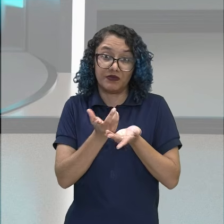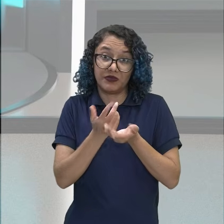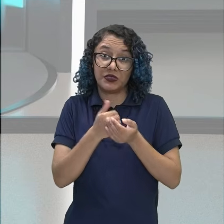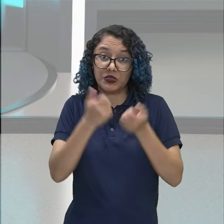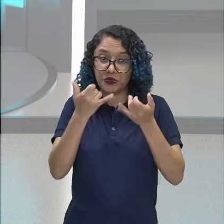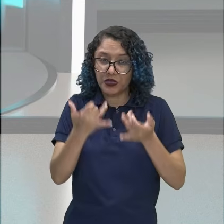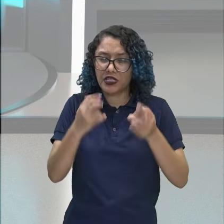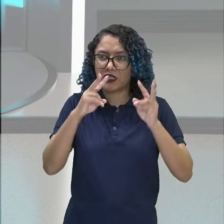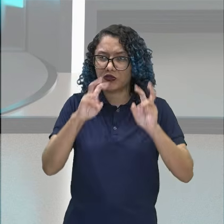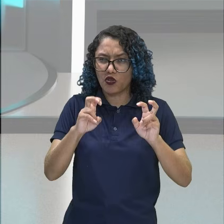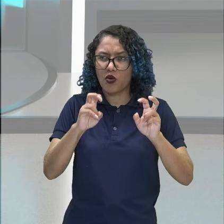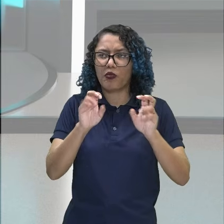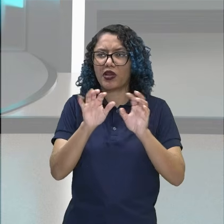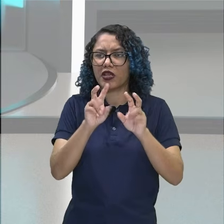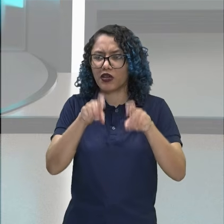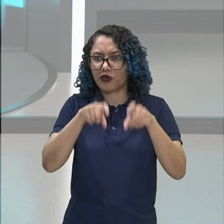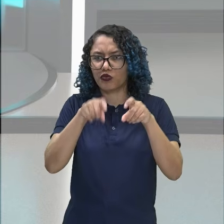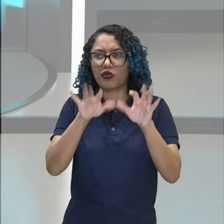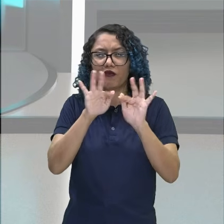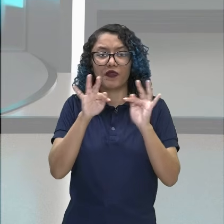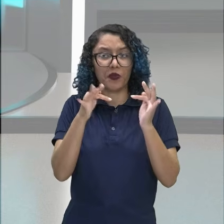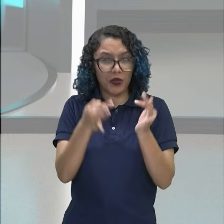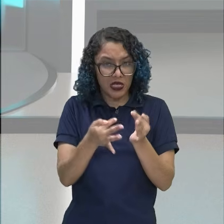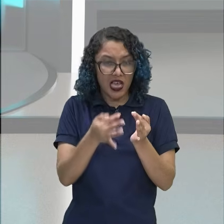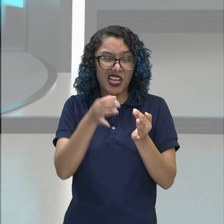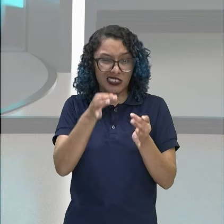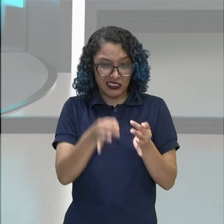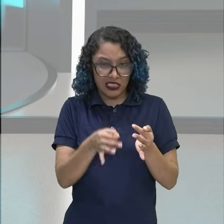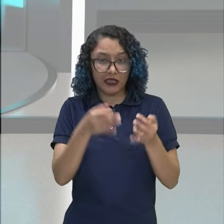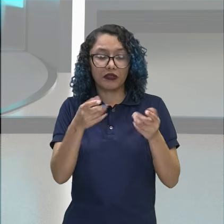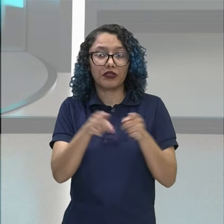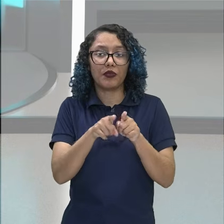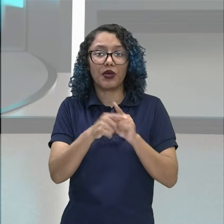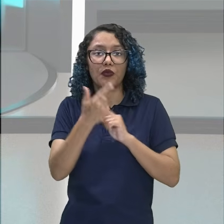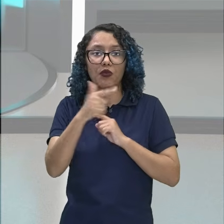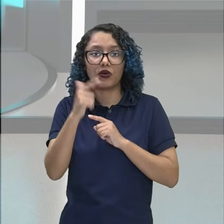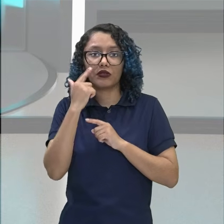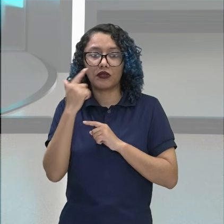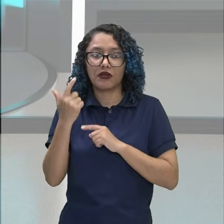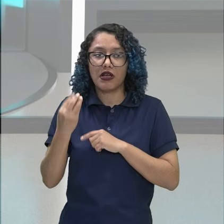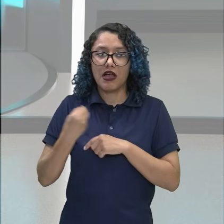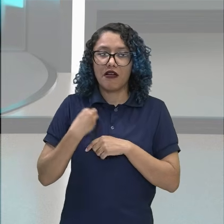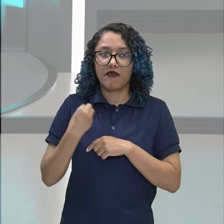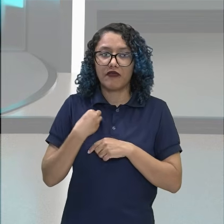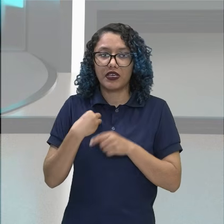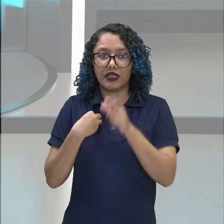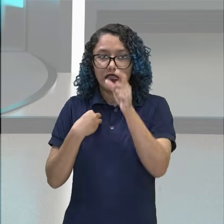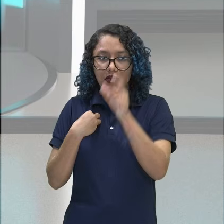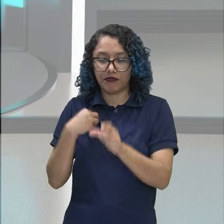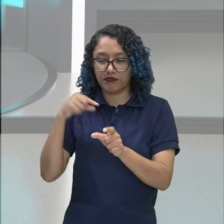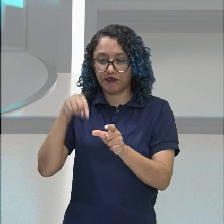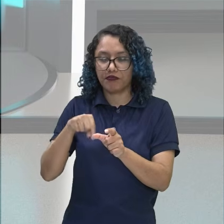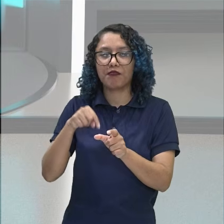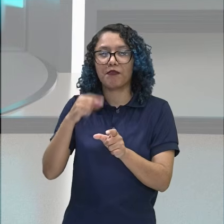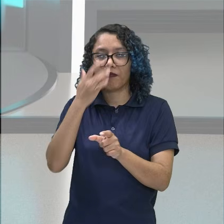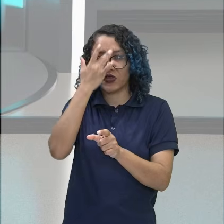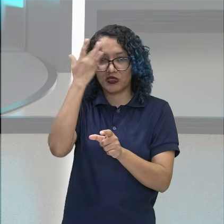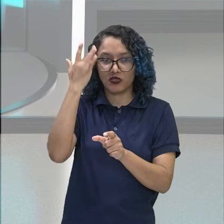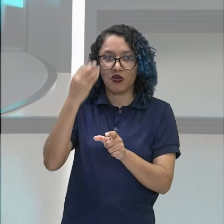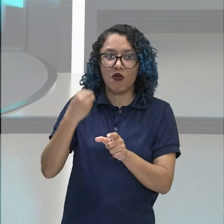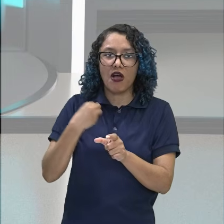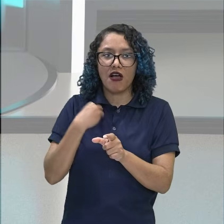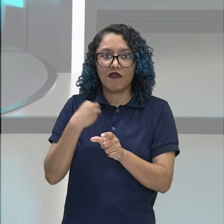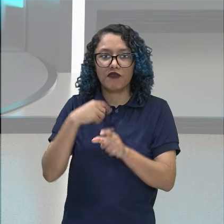nós olharmos aqui mais adiante, temos aqui a vida de quem faz uma cidade do agreste pernambucano ser